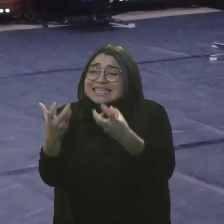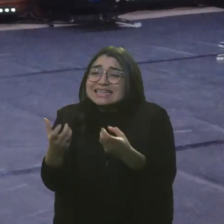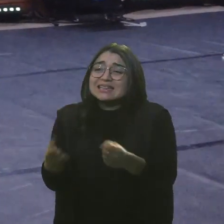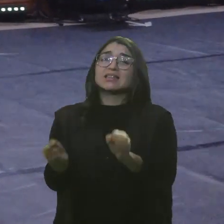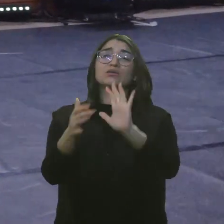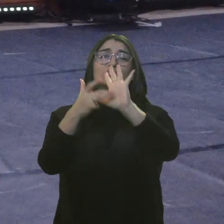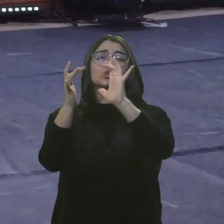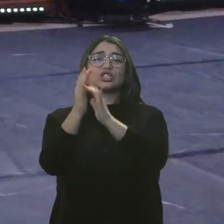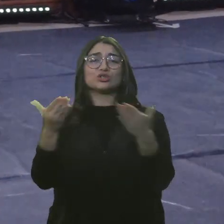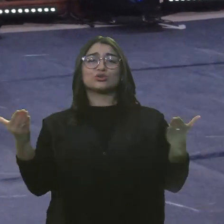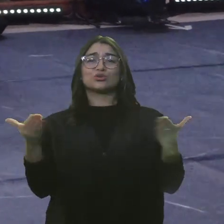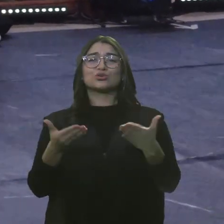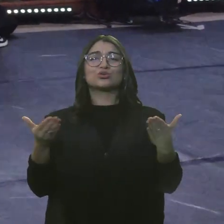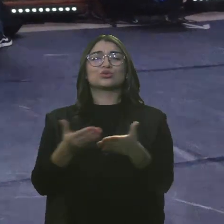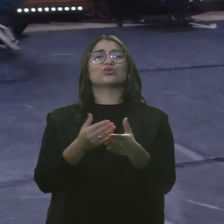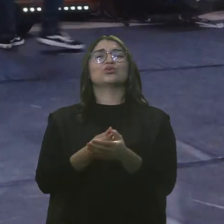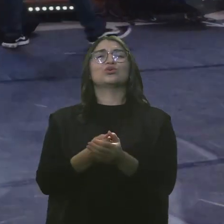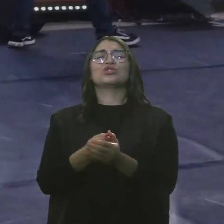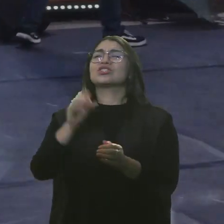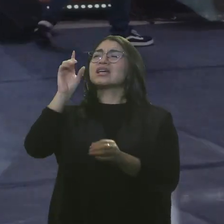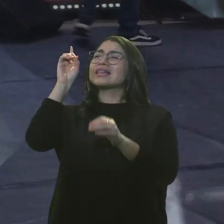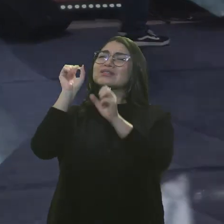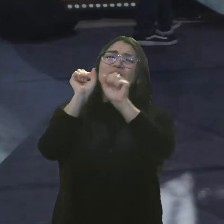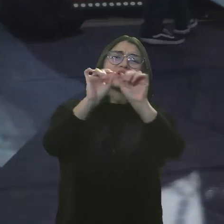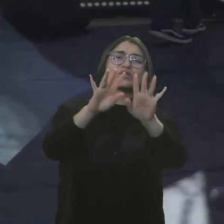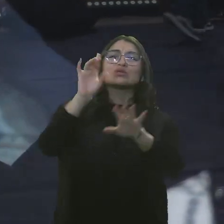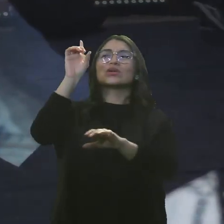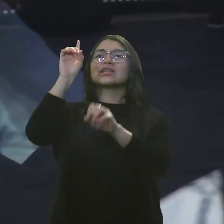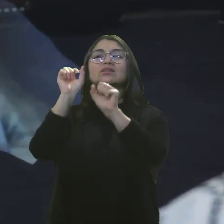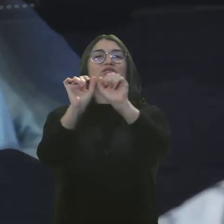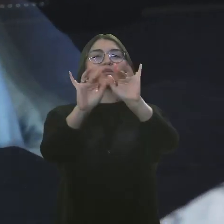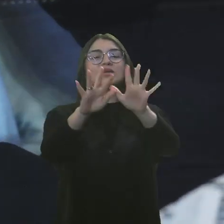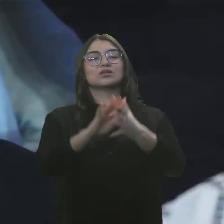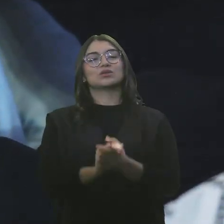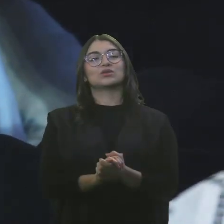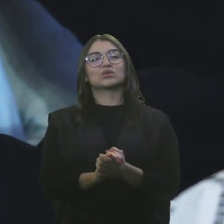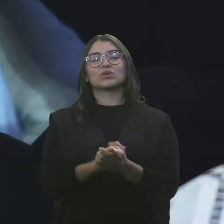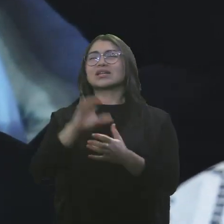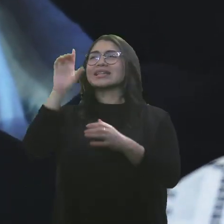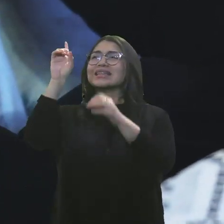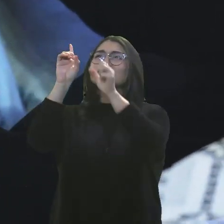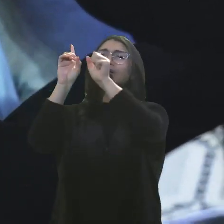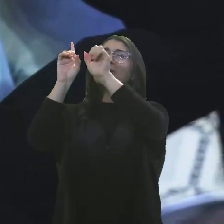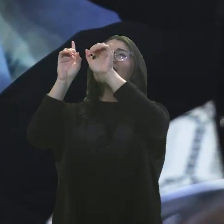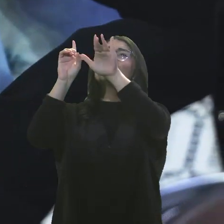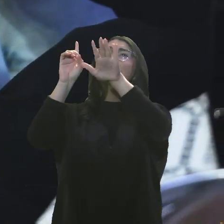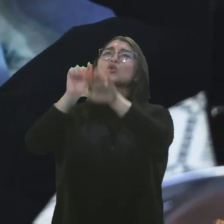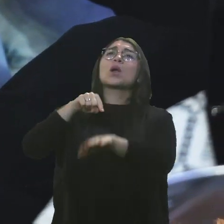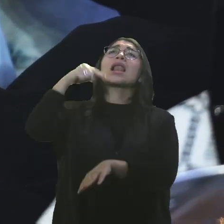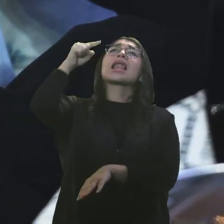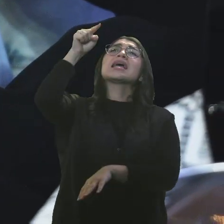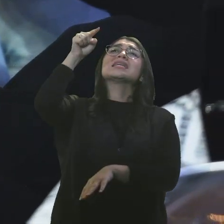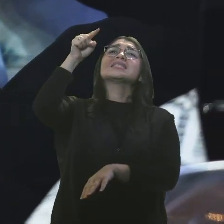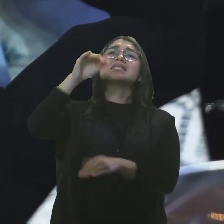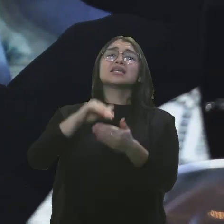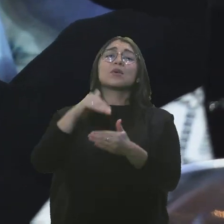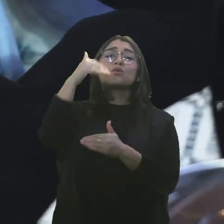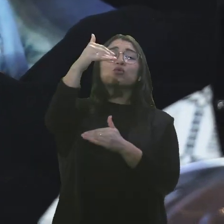mais alguém? Deus te abençoe, filha. Deus te abençoe. Deus te abençoe, cara. Deus abençoe lá em cima.